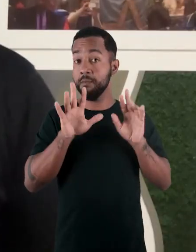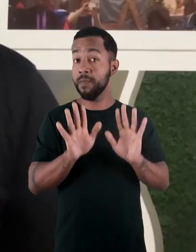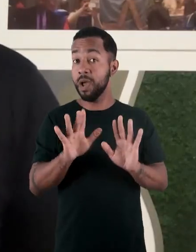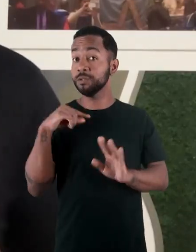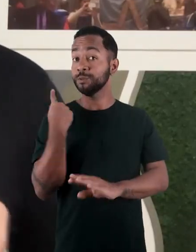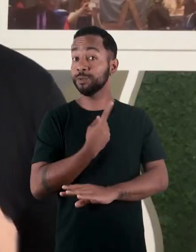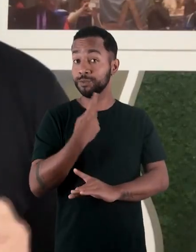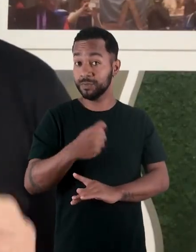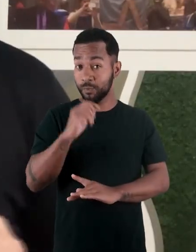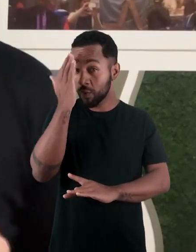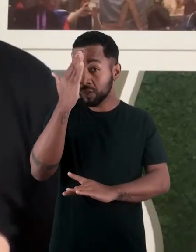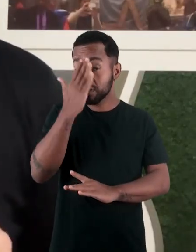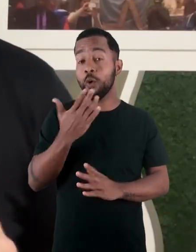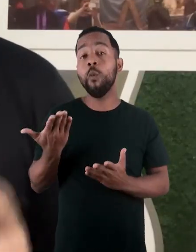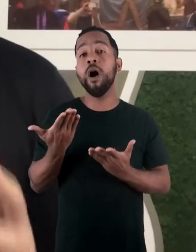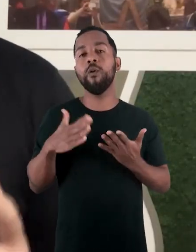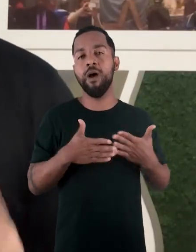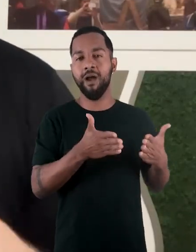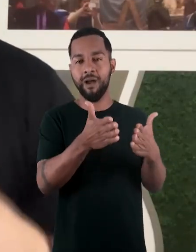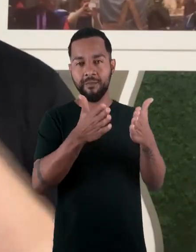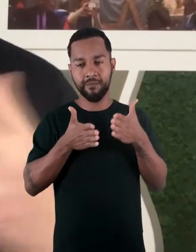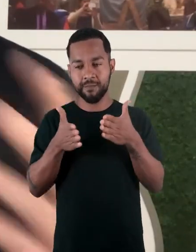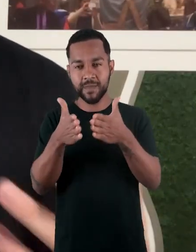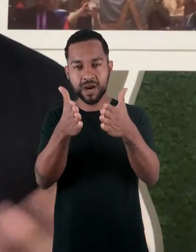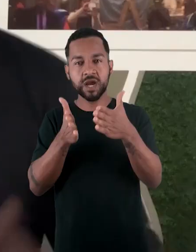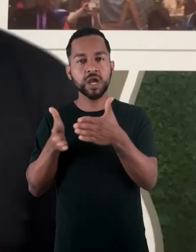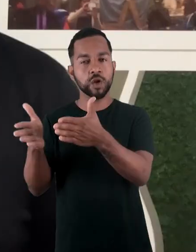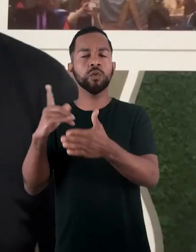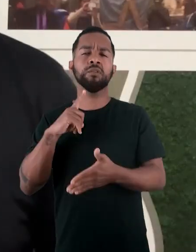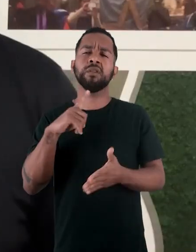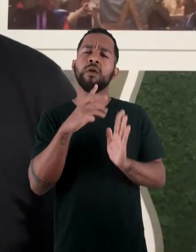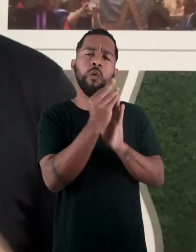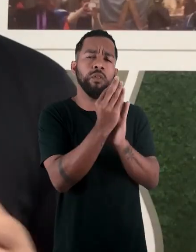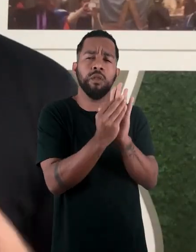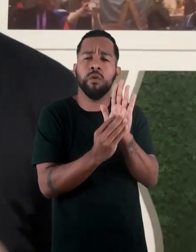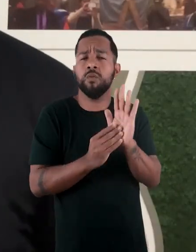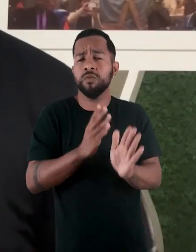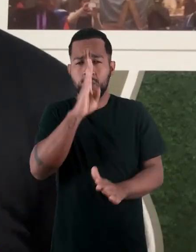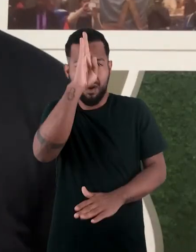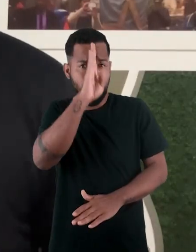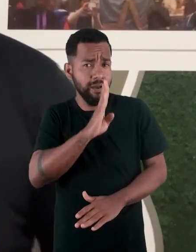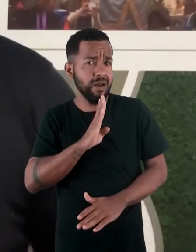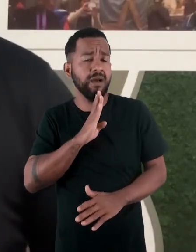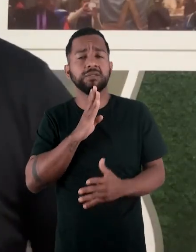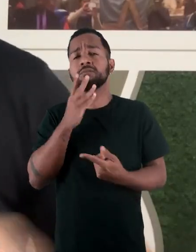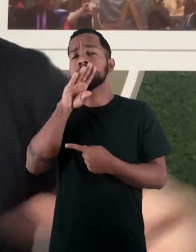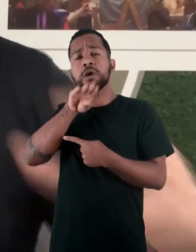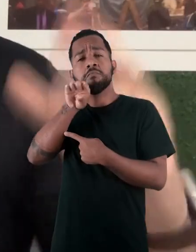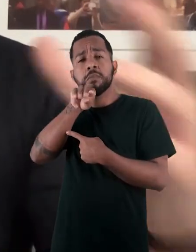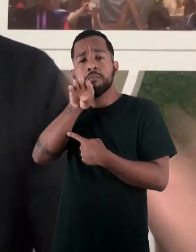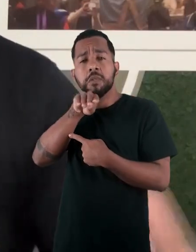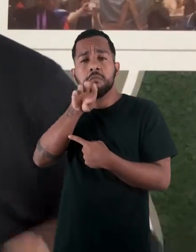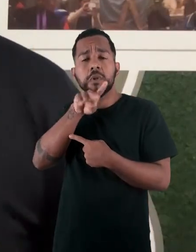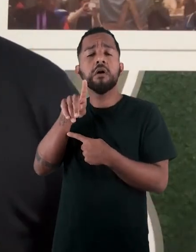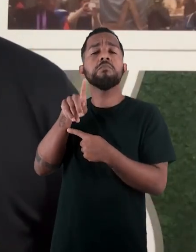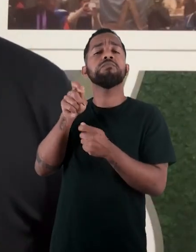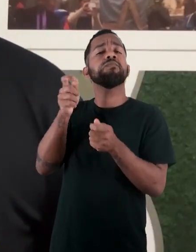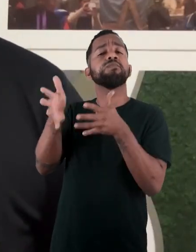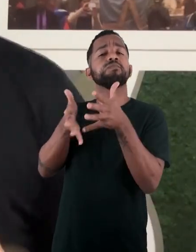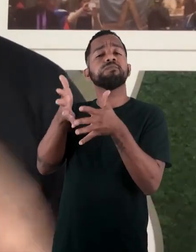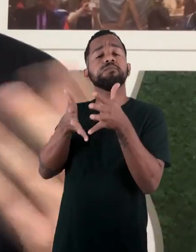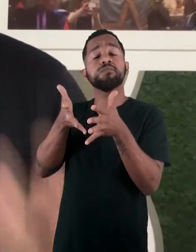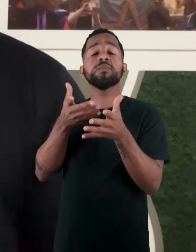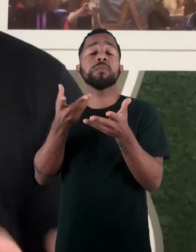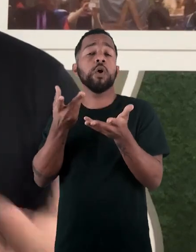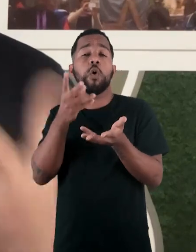entender quais são os caminhos, né? Hoje a gente tem muito conteúdo gratuito, inclusive, de como falar bem, como atingir uma oratória de